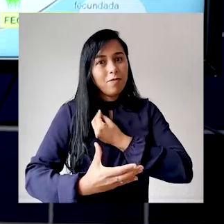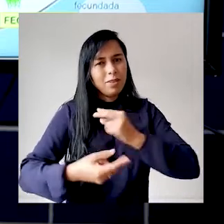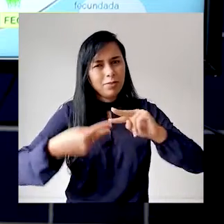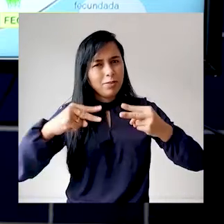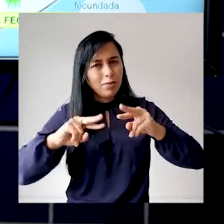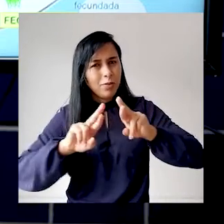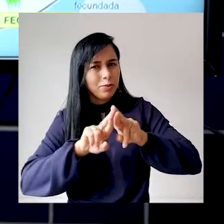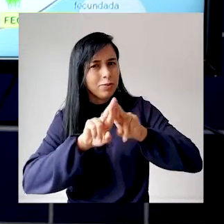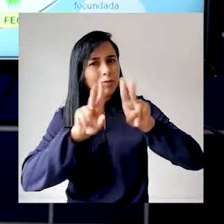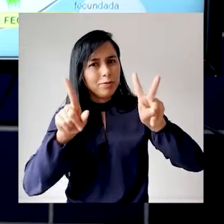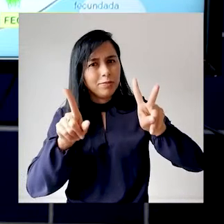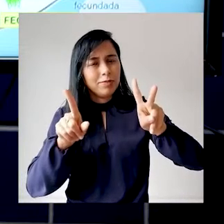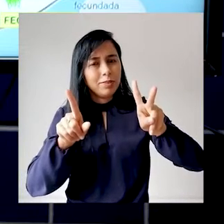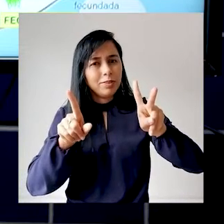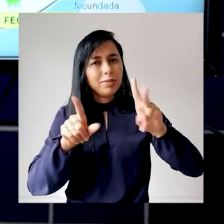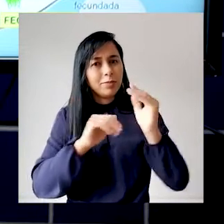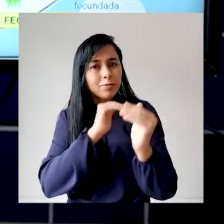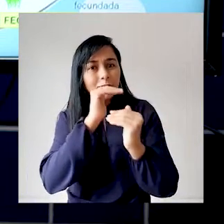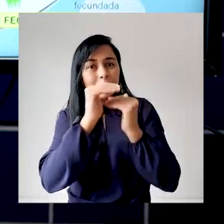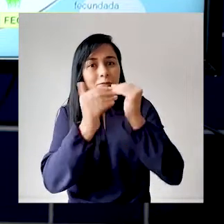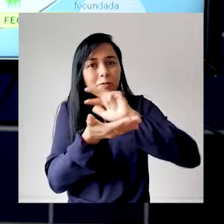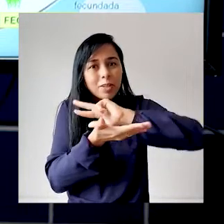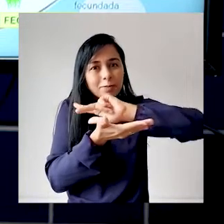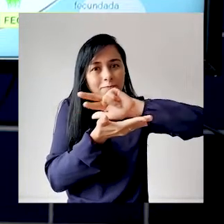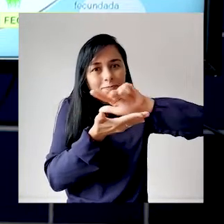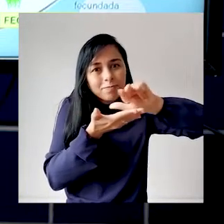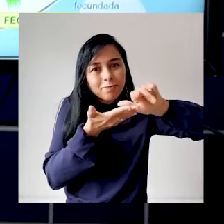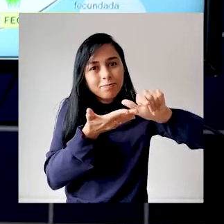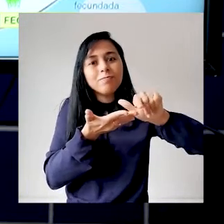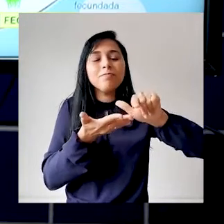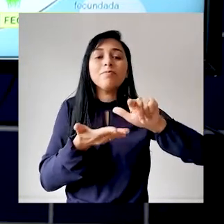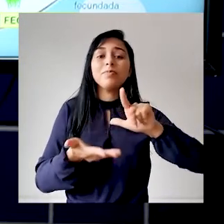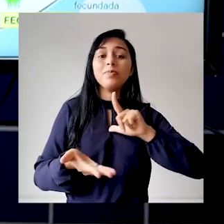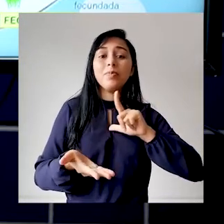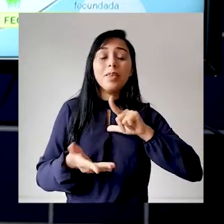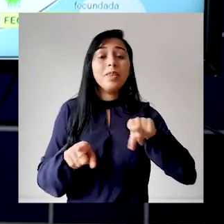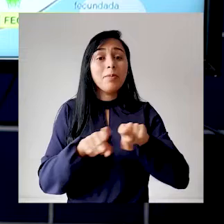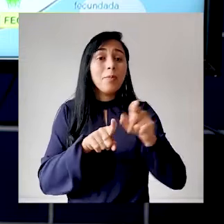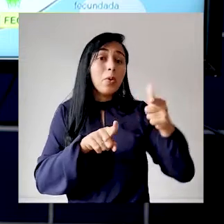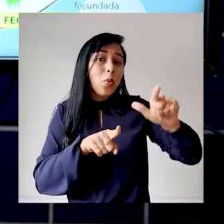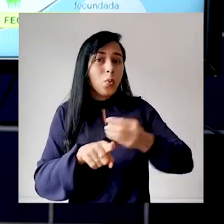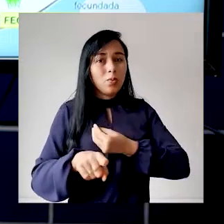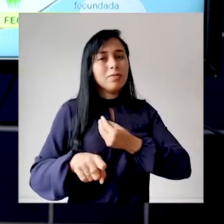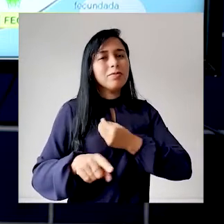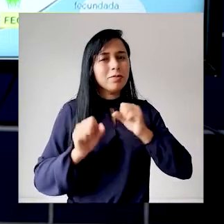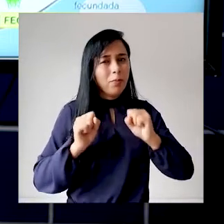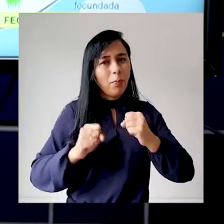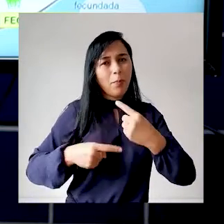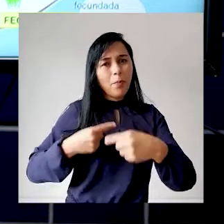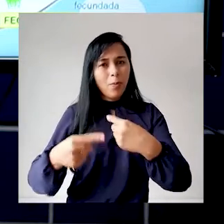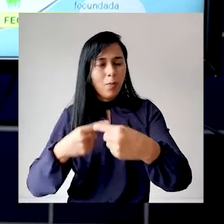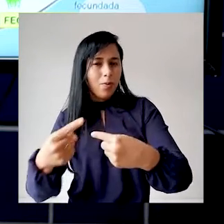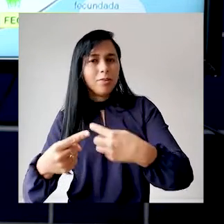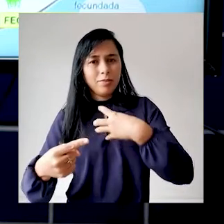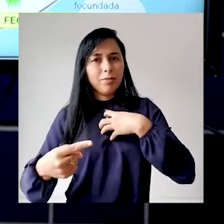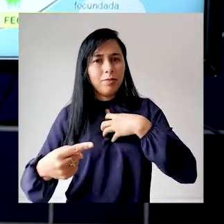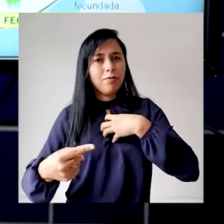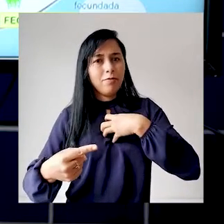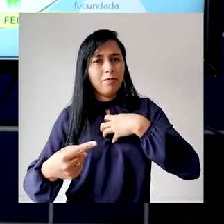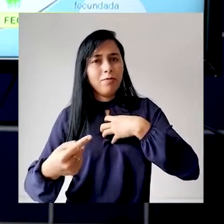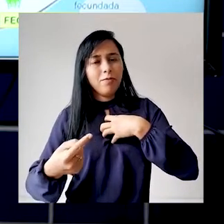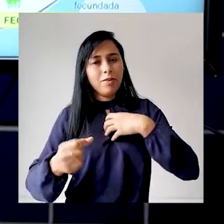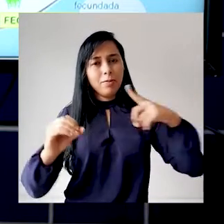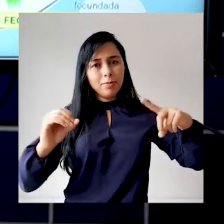deles, com variabilidade genética. Outros organismos também podem reproduzir-se de forma